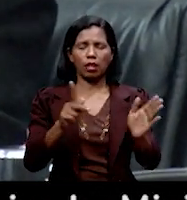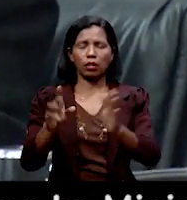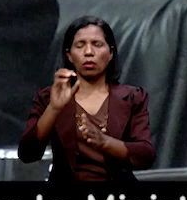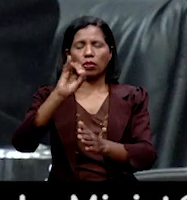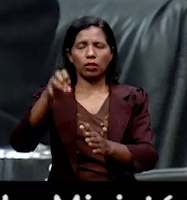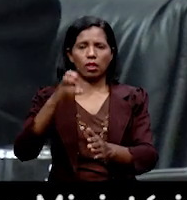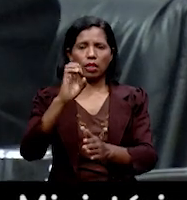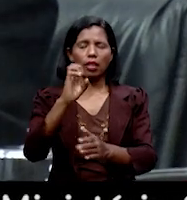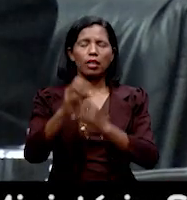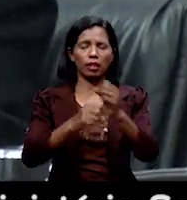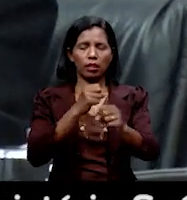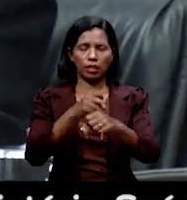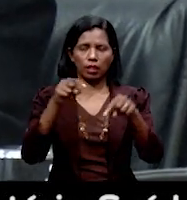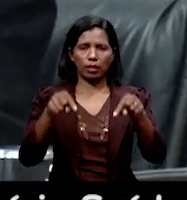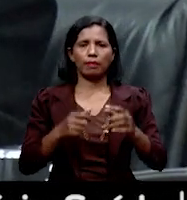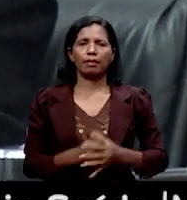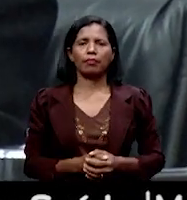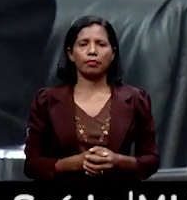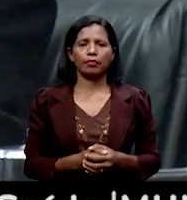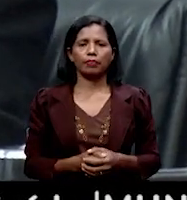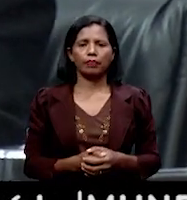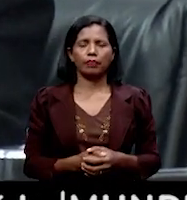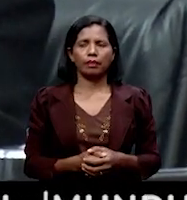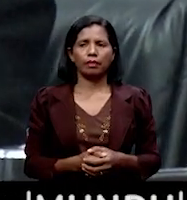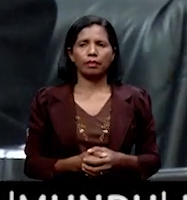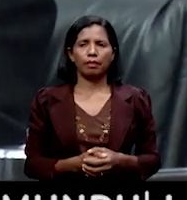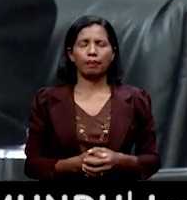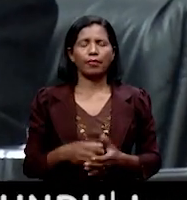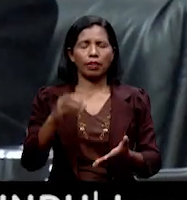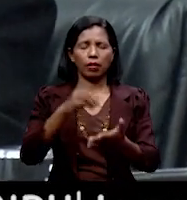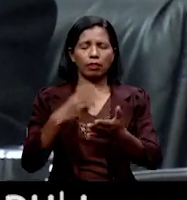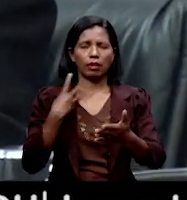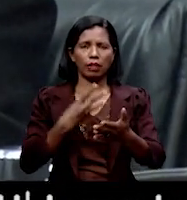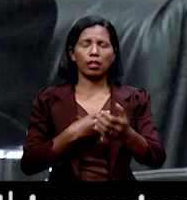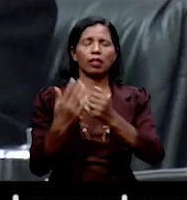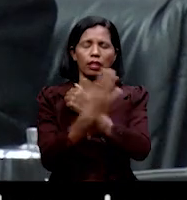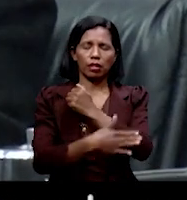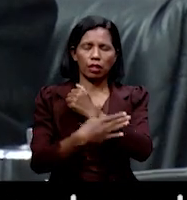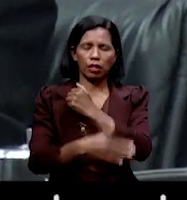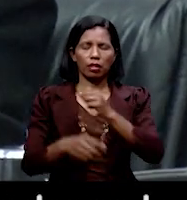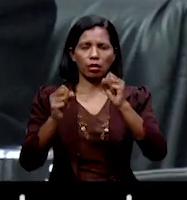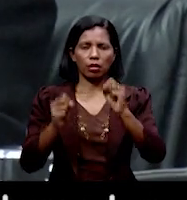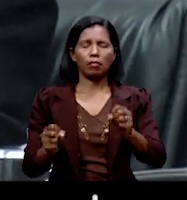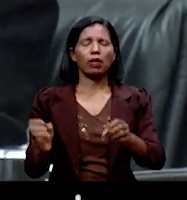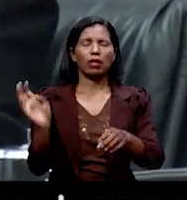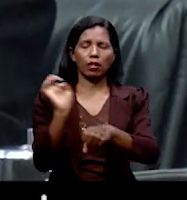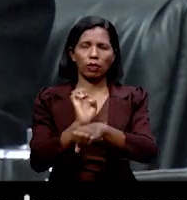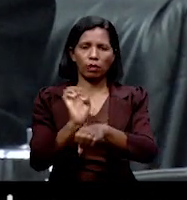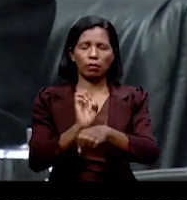ano, visando reforçar a resiliência do país e promover a coesão económica e social.